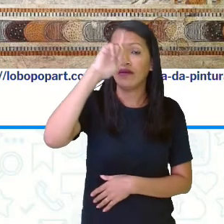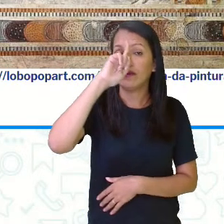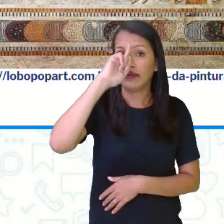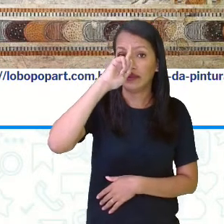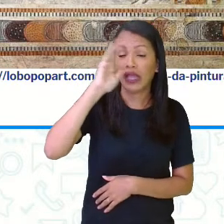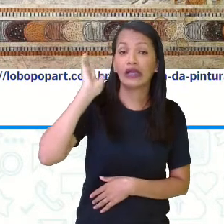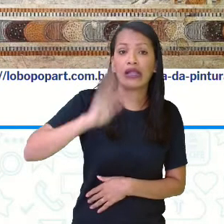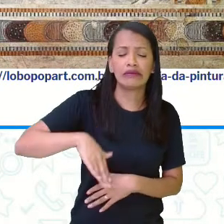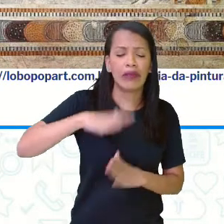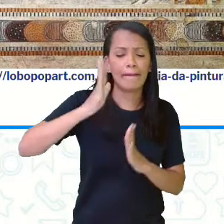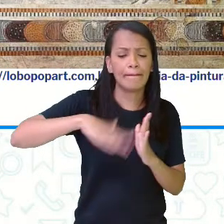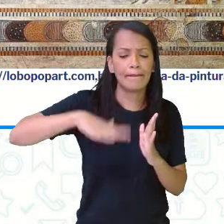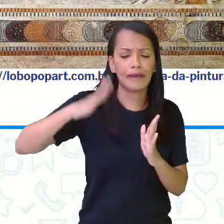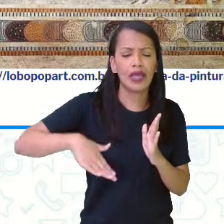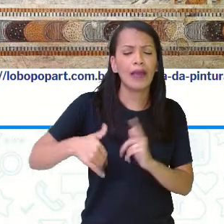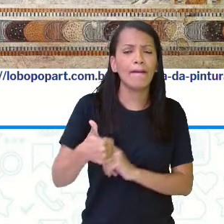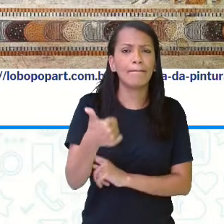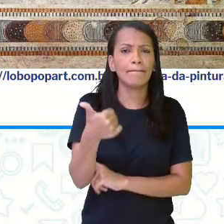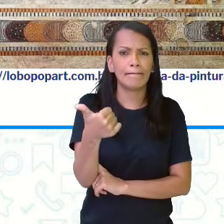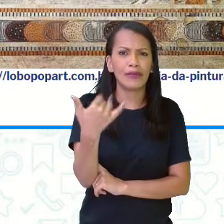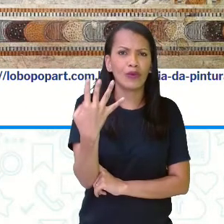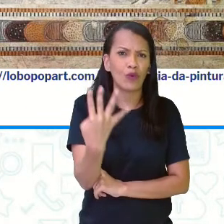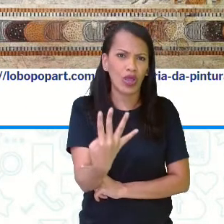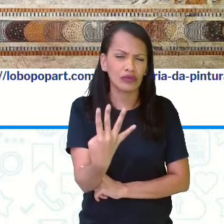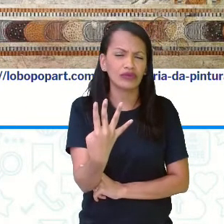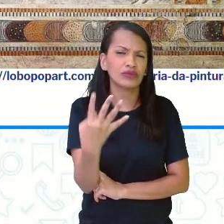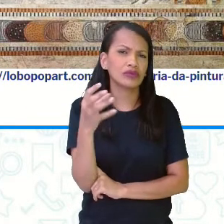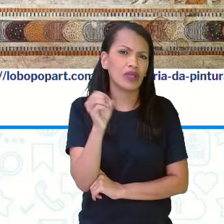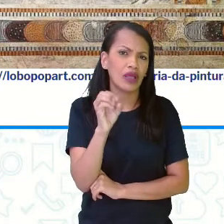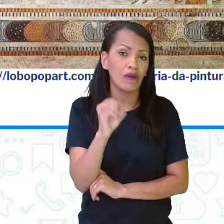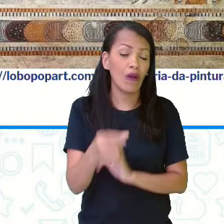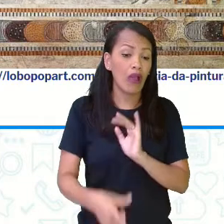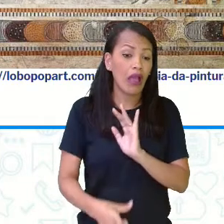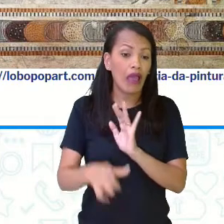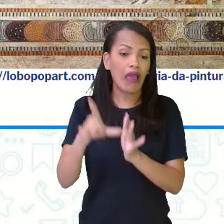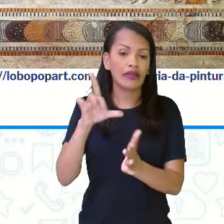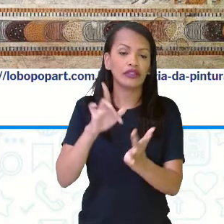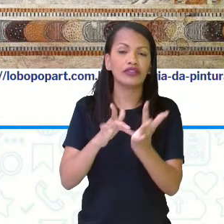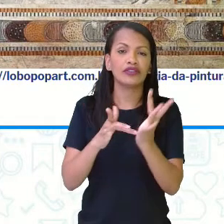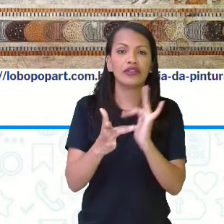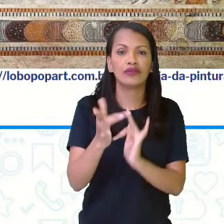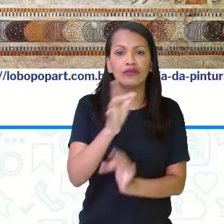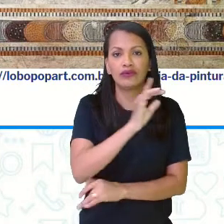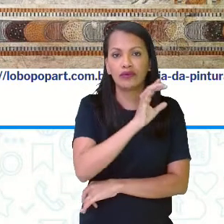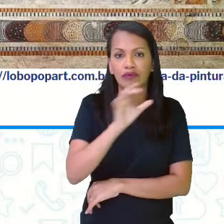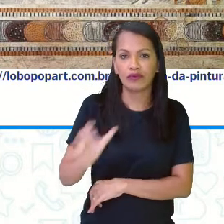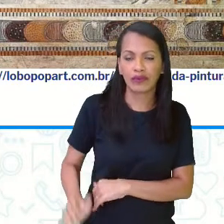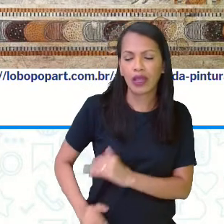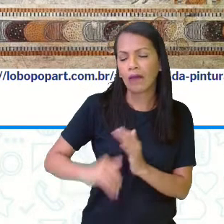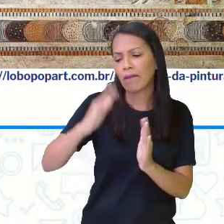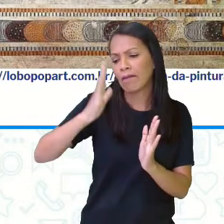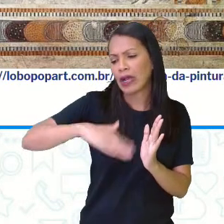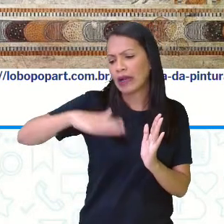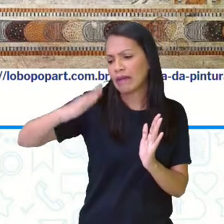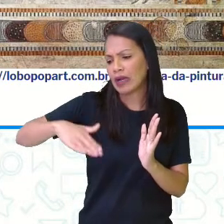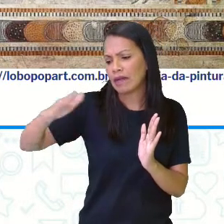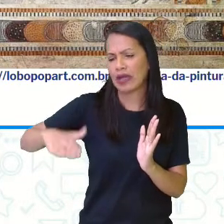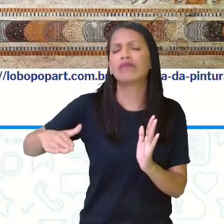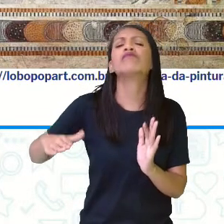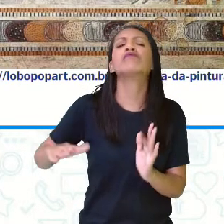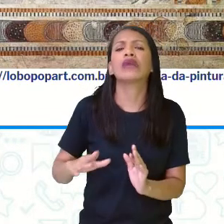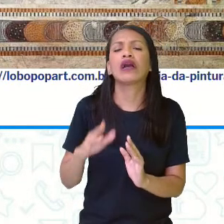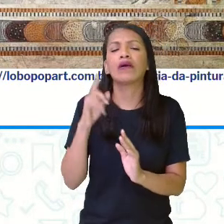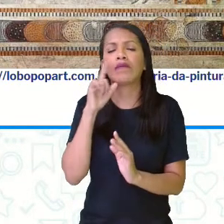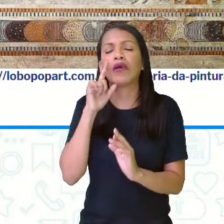por volta de 1400 aí antes de Cristo. Então as cidades foram surgindo e os modelos cretenses de pintura mural se